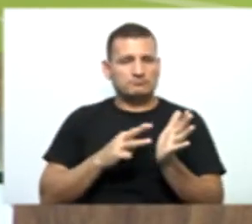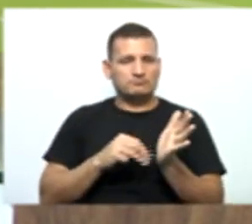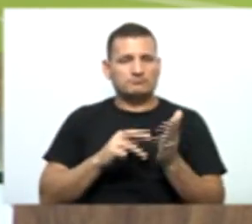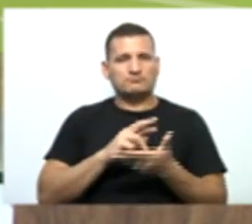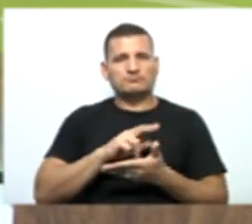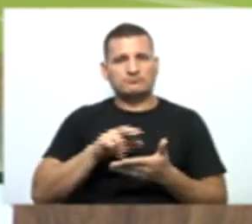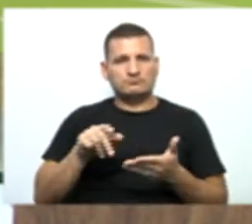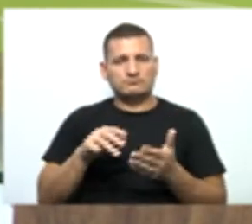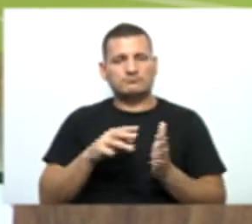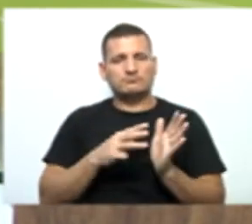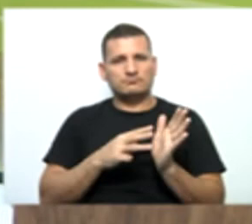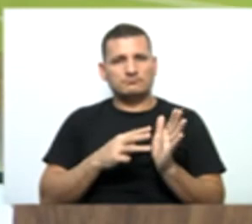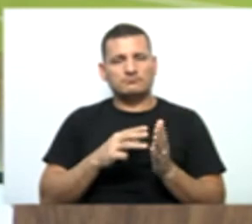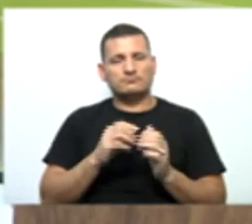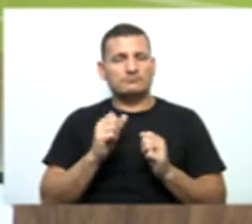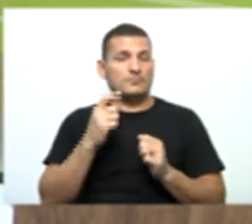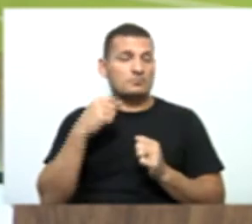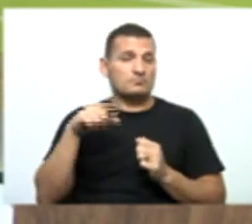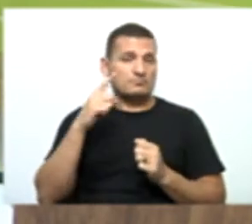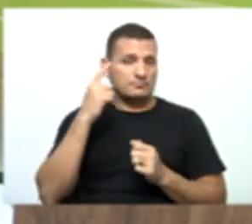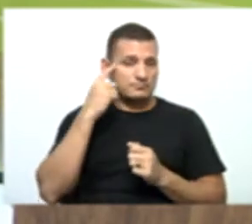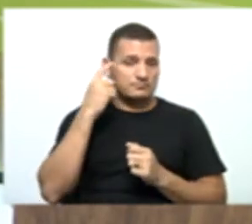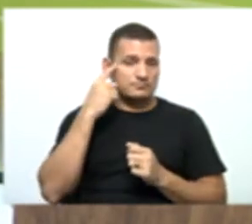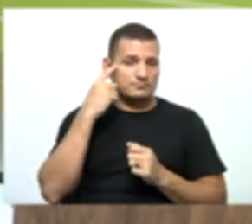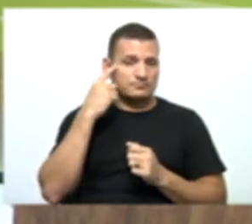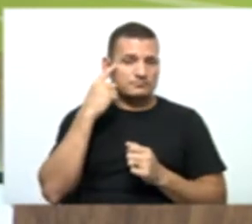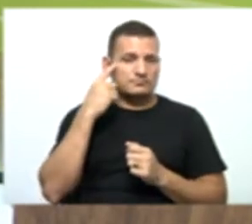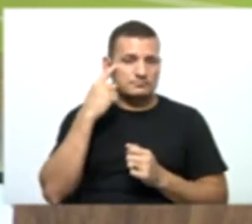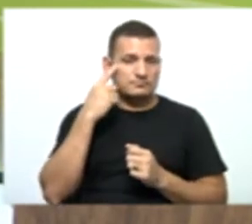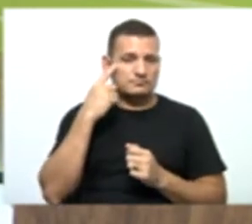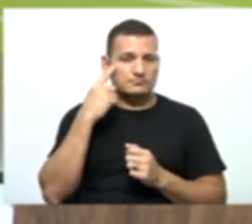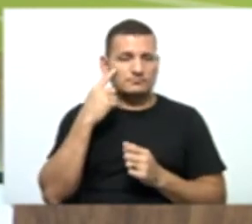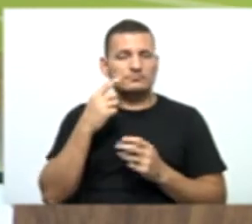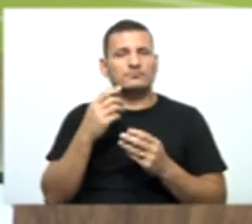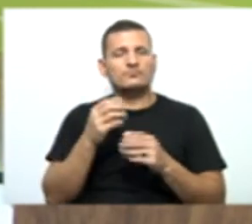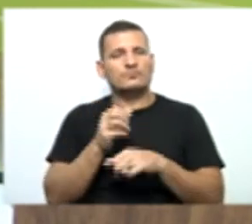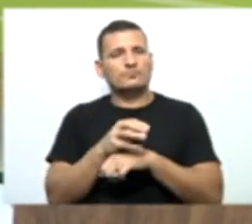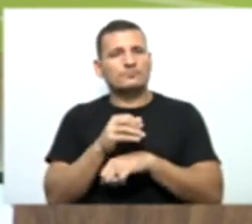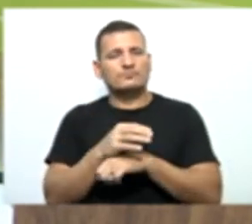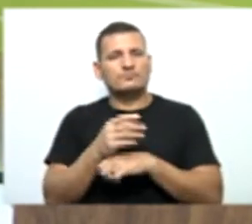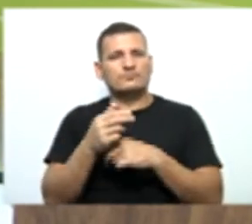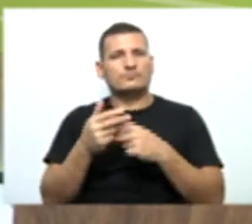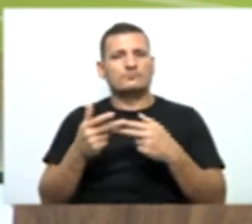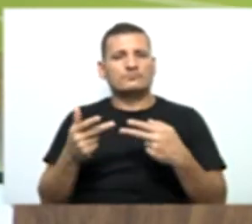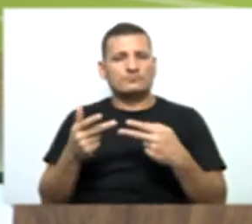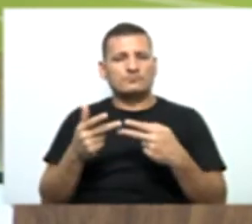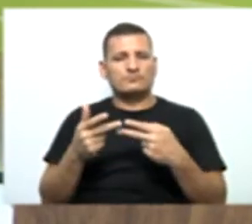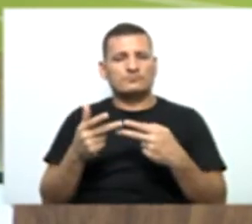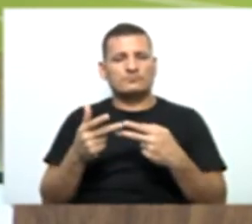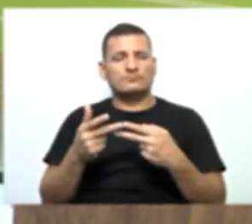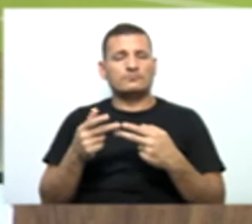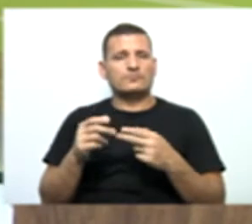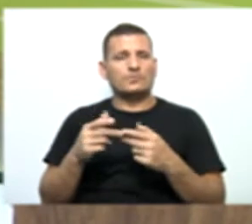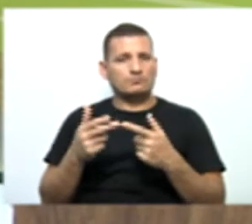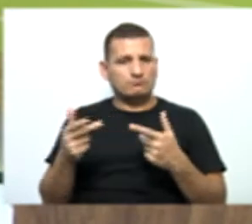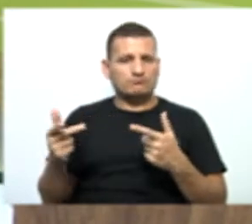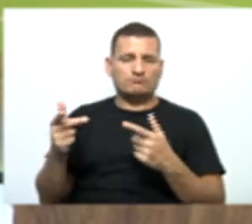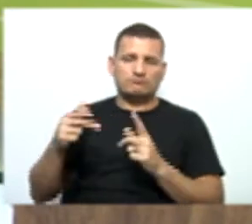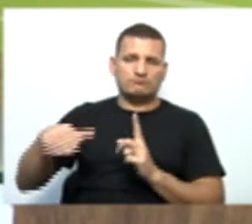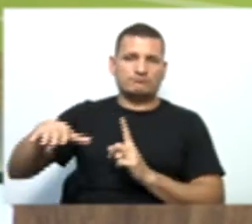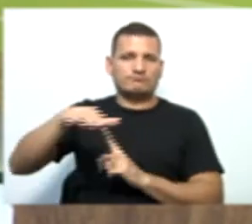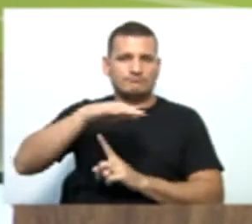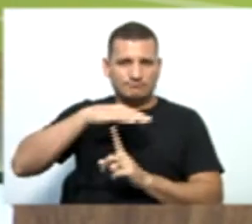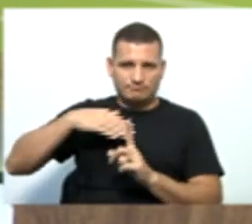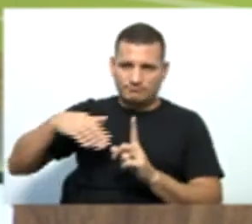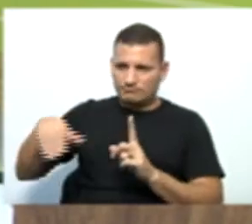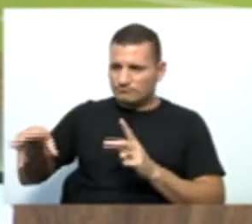a gente pode estar pensando assim, da maneira orientada ao objeto, com os objetos à nossa volta do